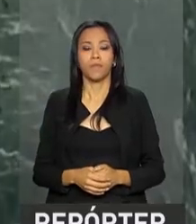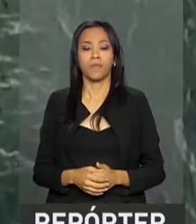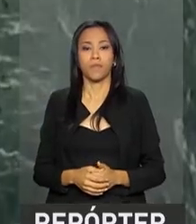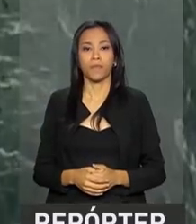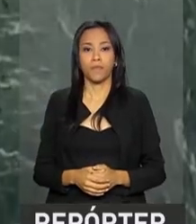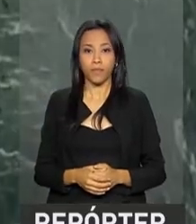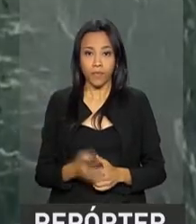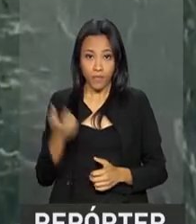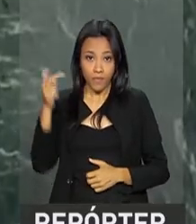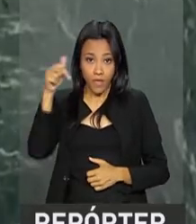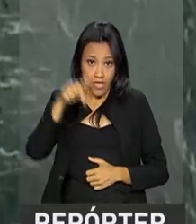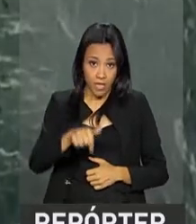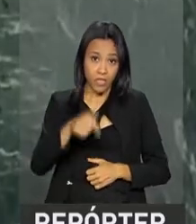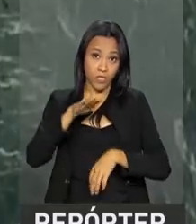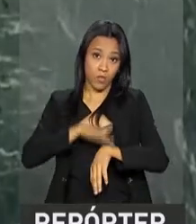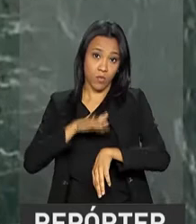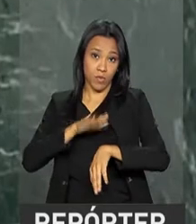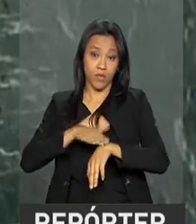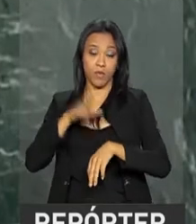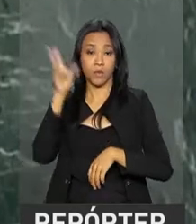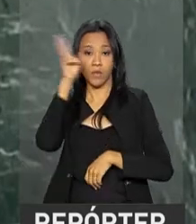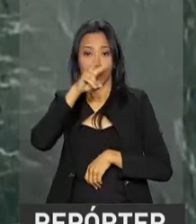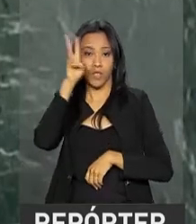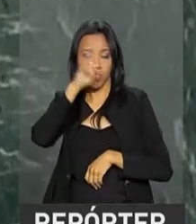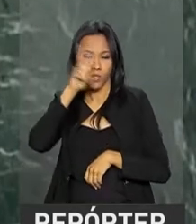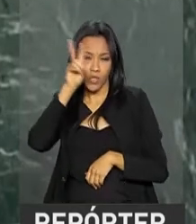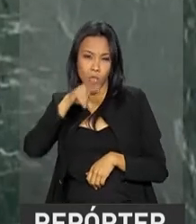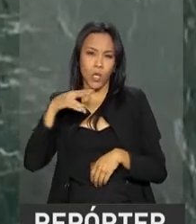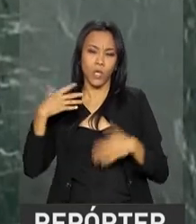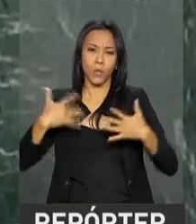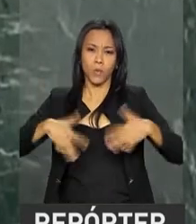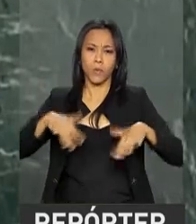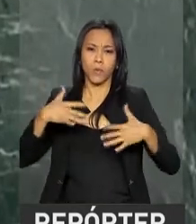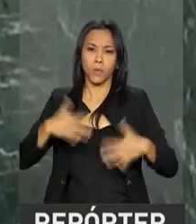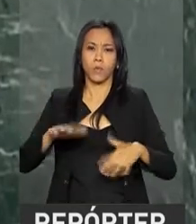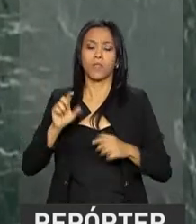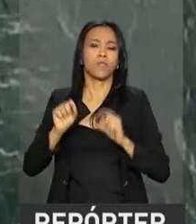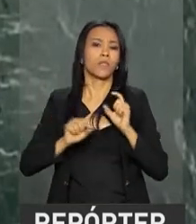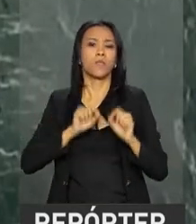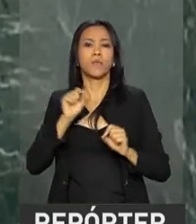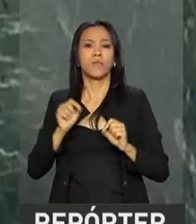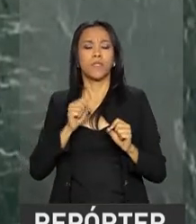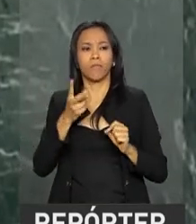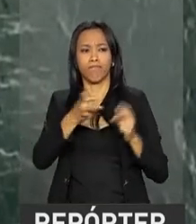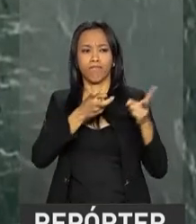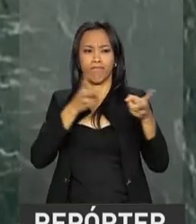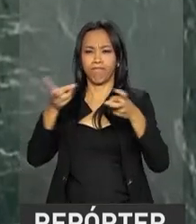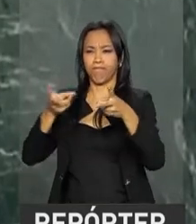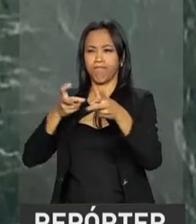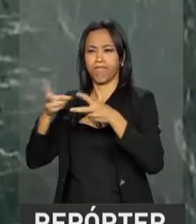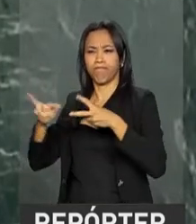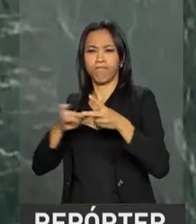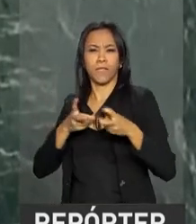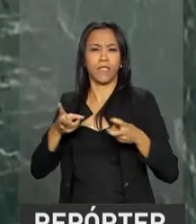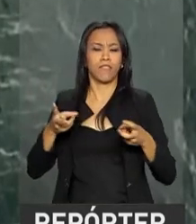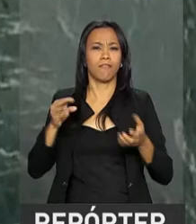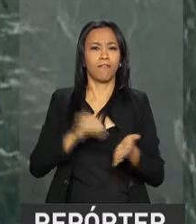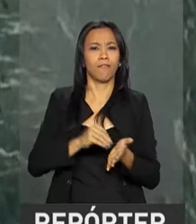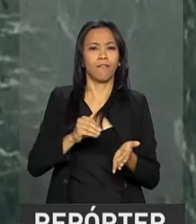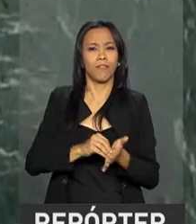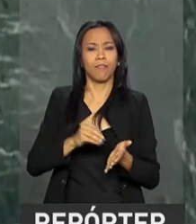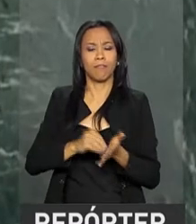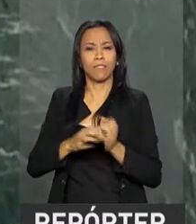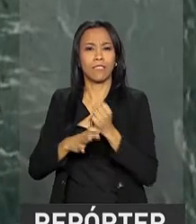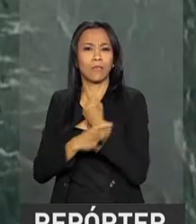Neste momento da história, de tão marcados traços de incerteza e